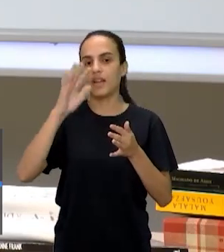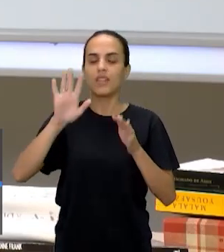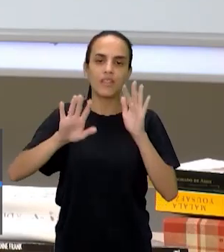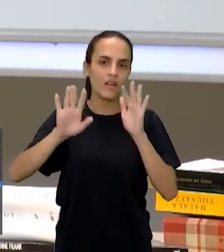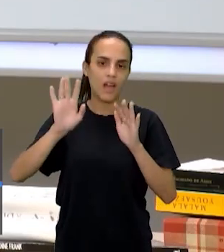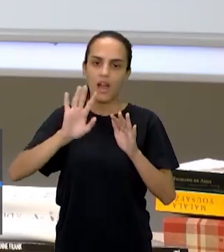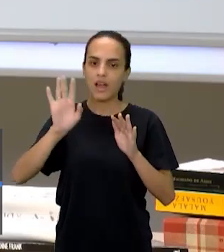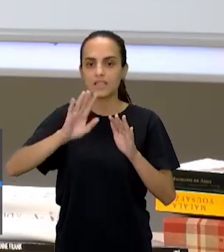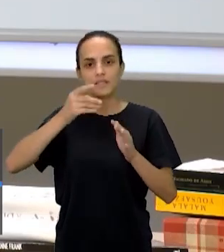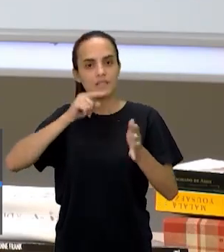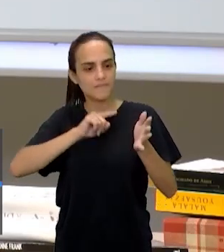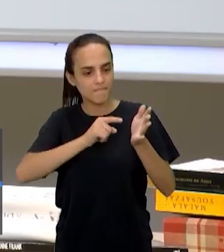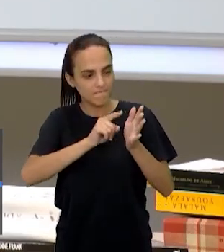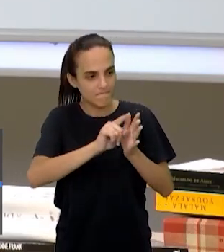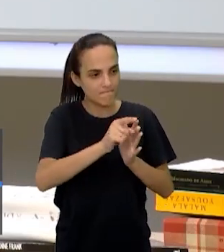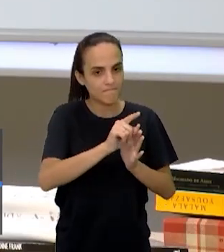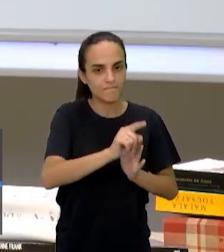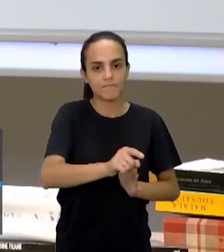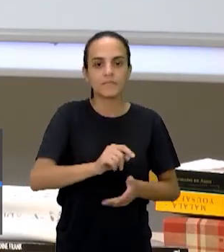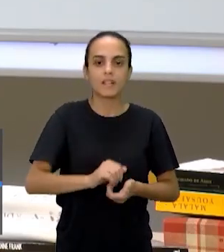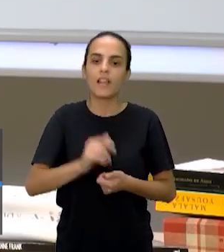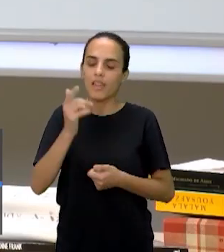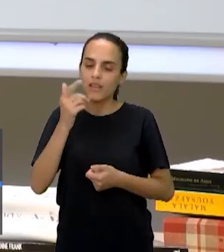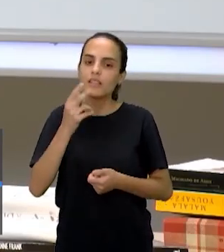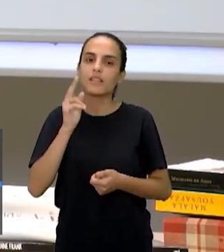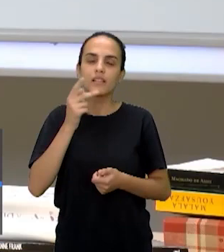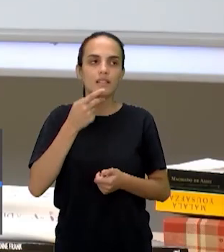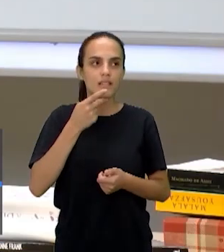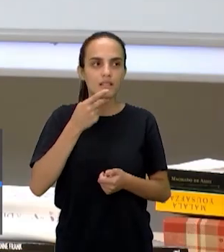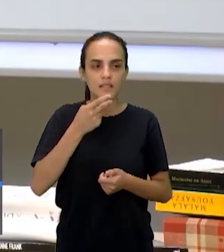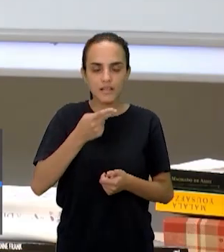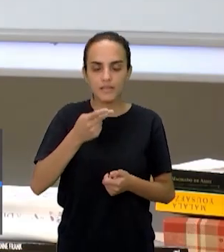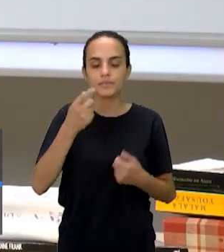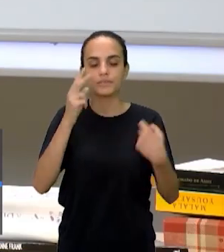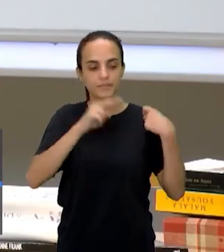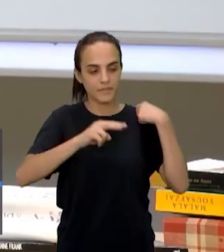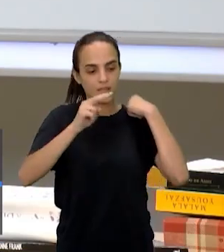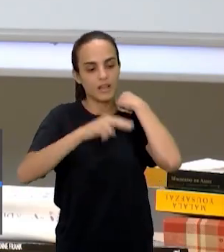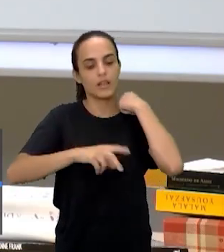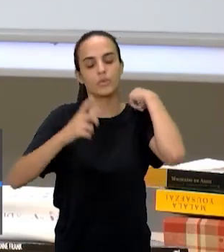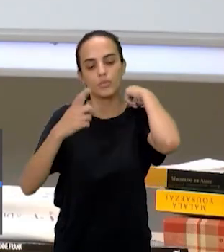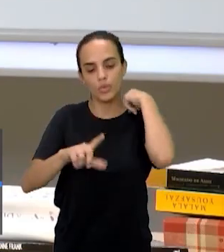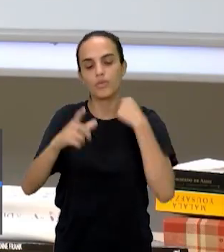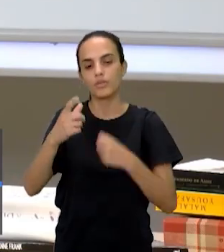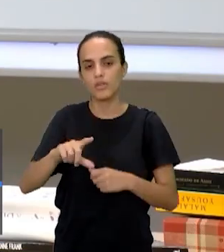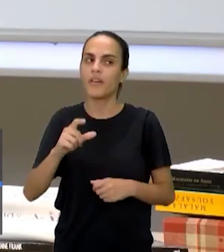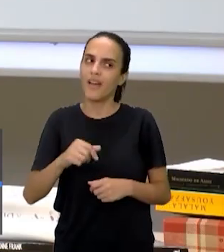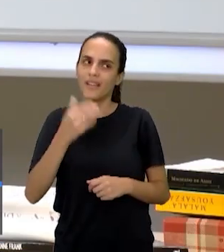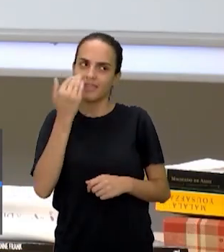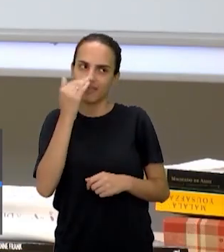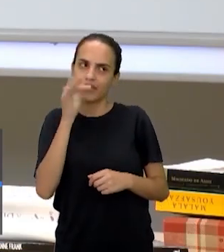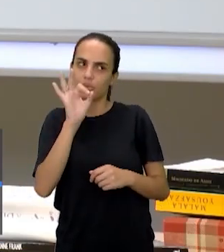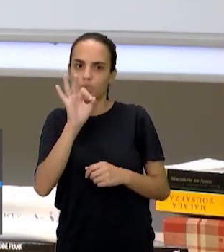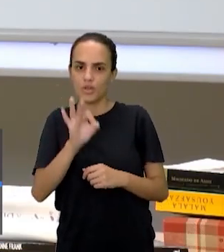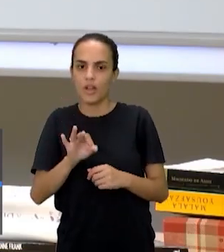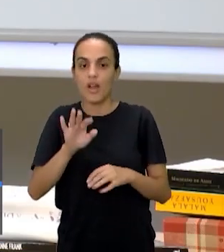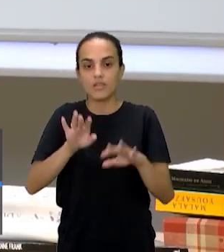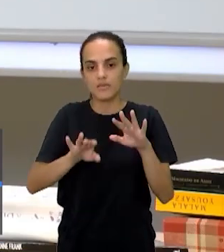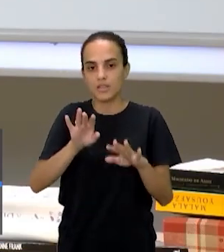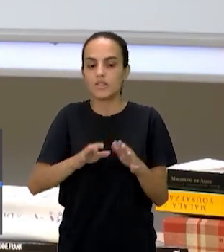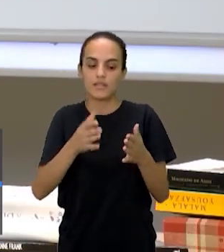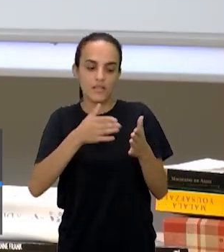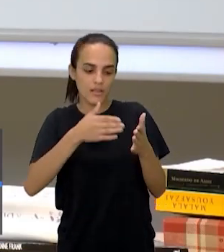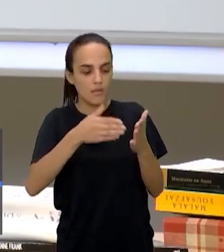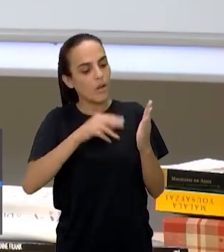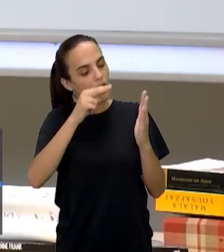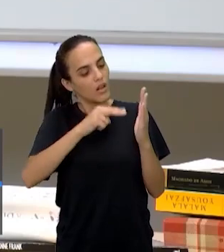analisar, tem que mergulhar no texto, tem que ler de novo, tem que ver, será que foi isso mesmo que eu entendi? Ler, às vezes você pega um livro, lê um